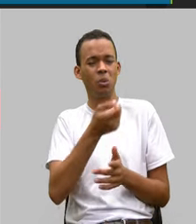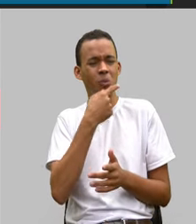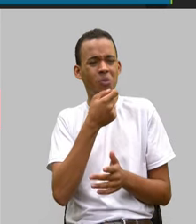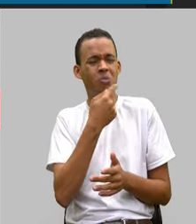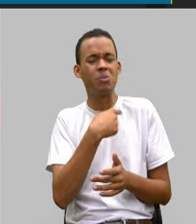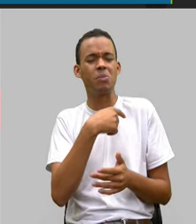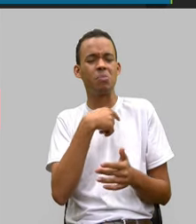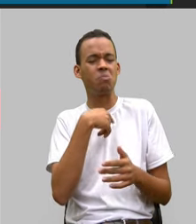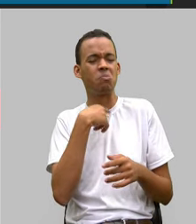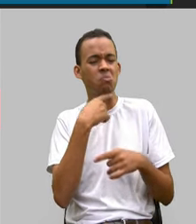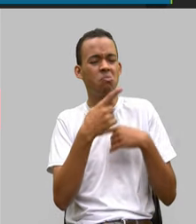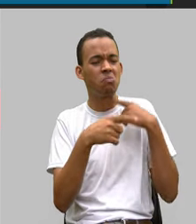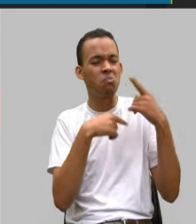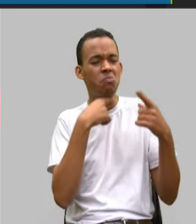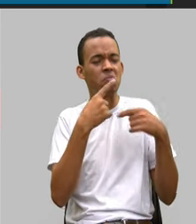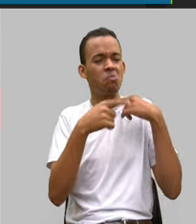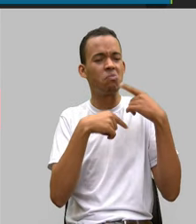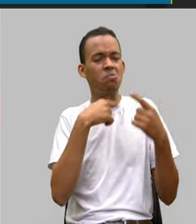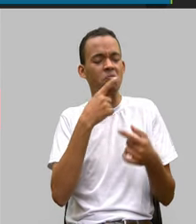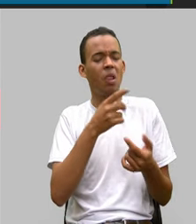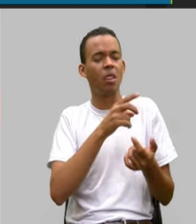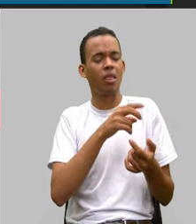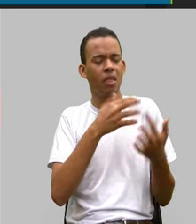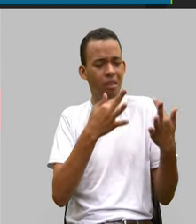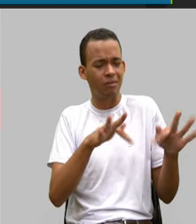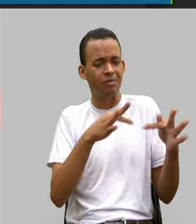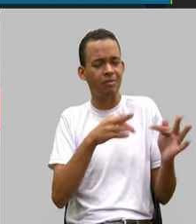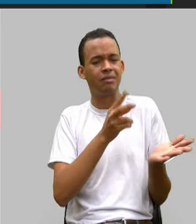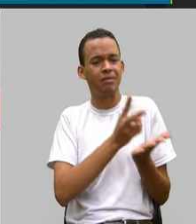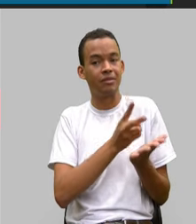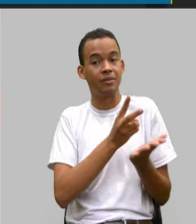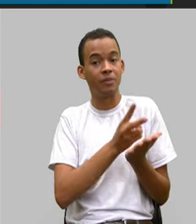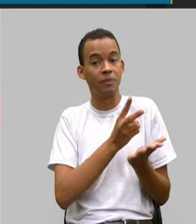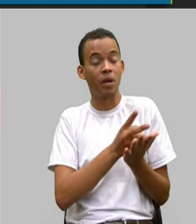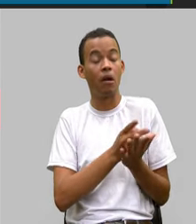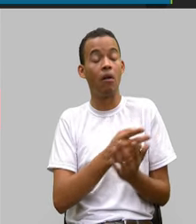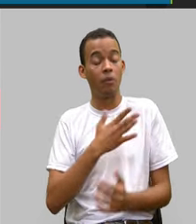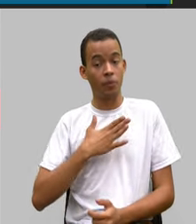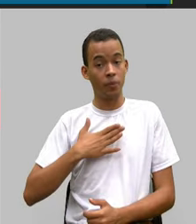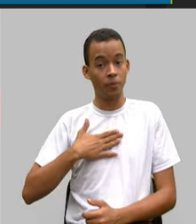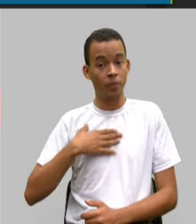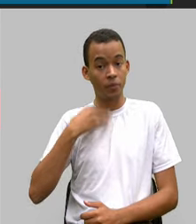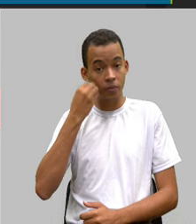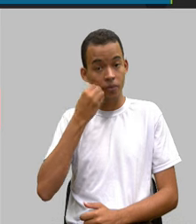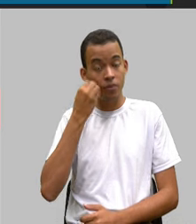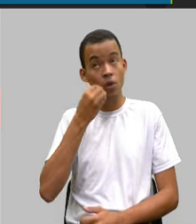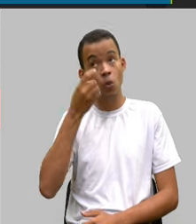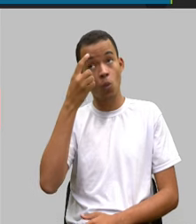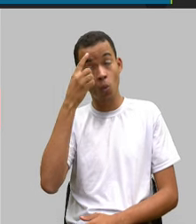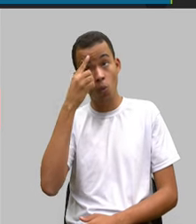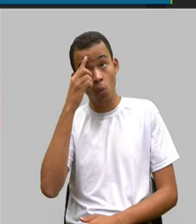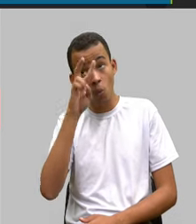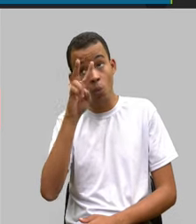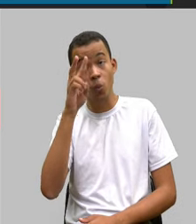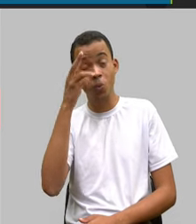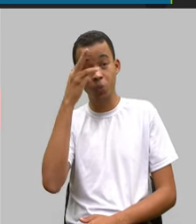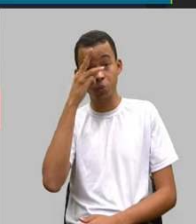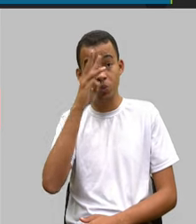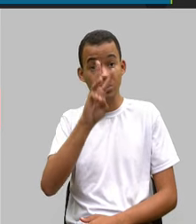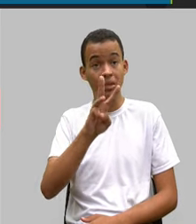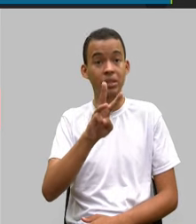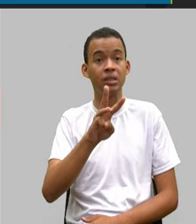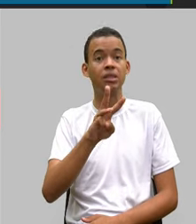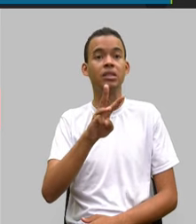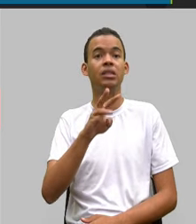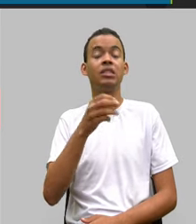nada eu vivo com dor eh a experiência que eu tenho que o paciente que um dois três dias de não sei se eu tiver falando